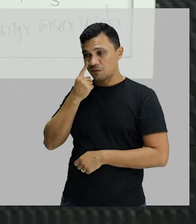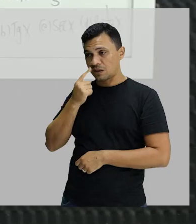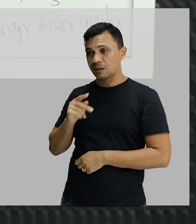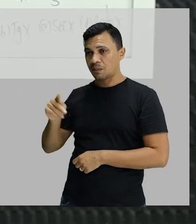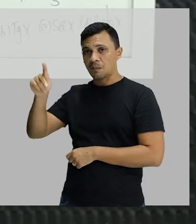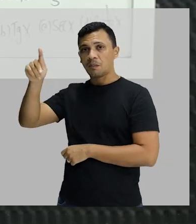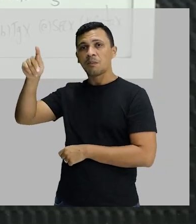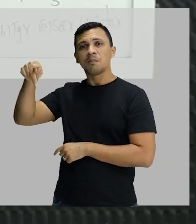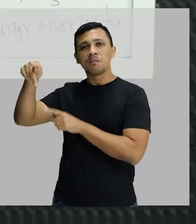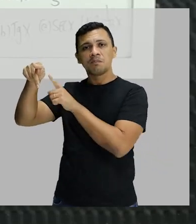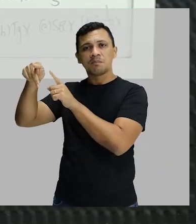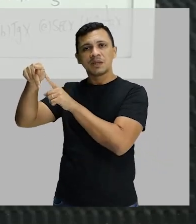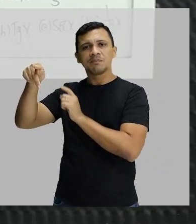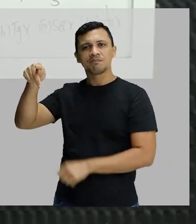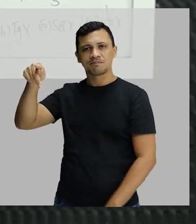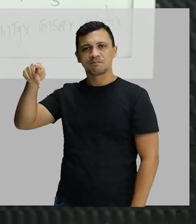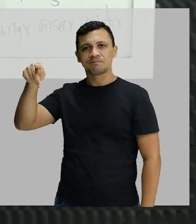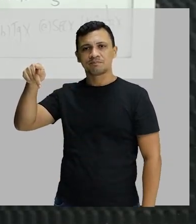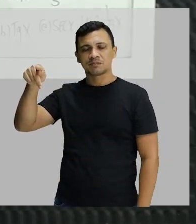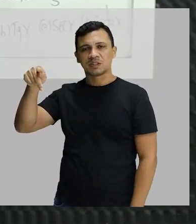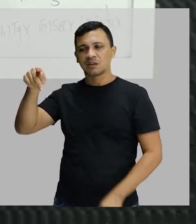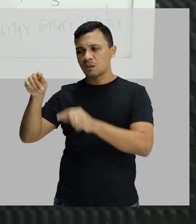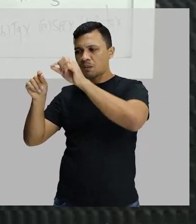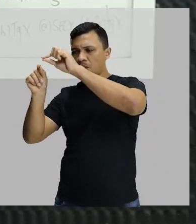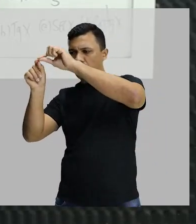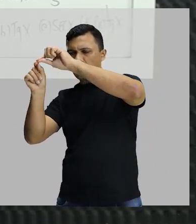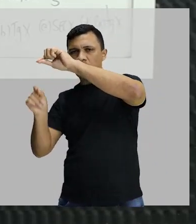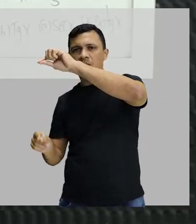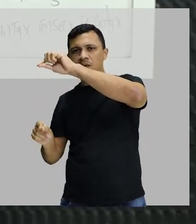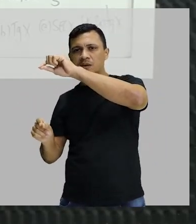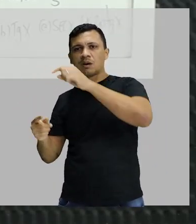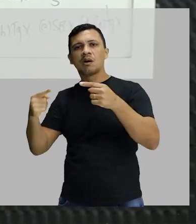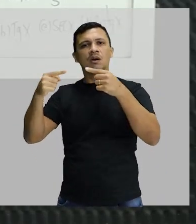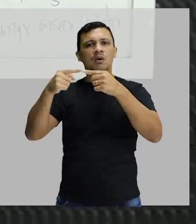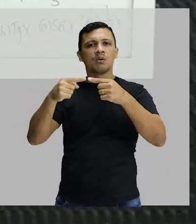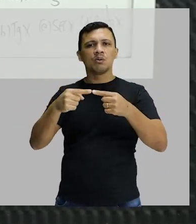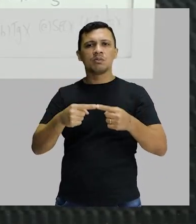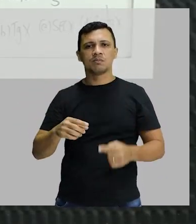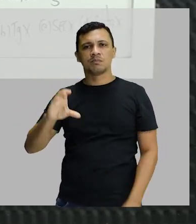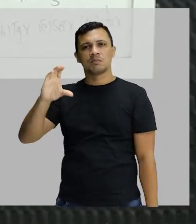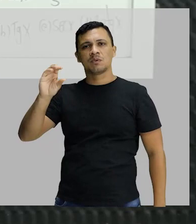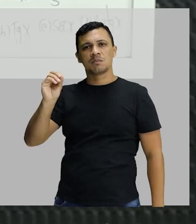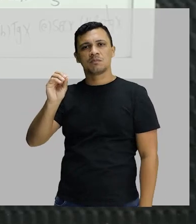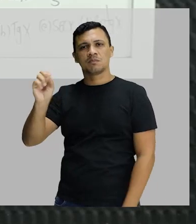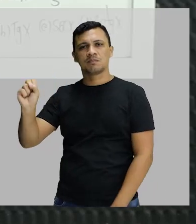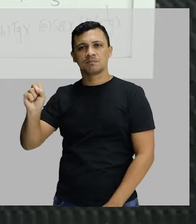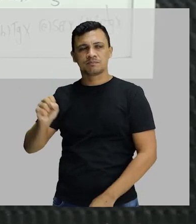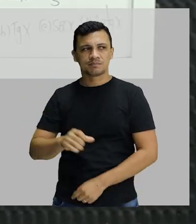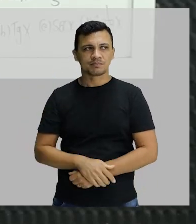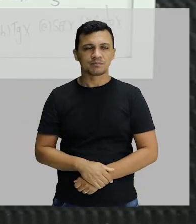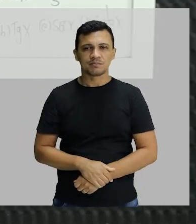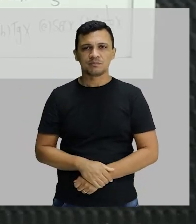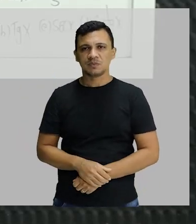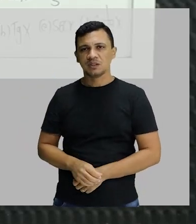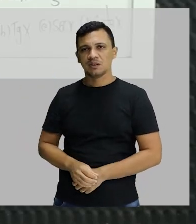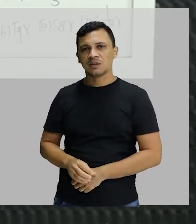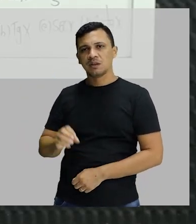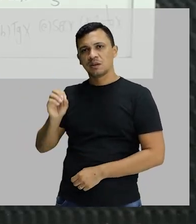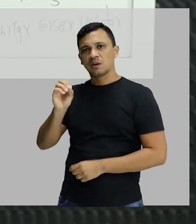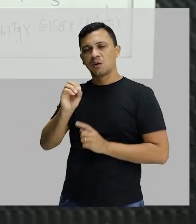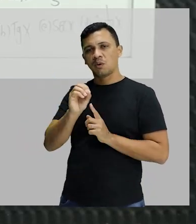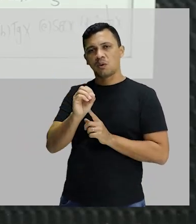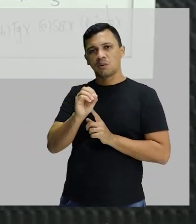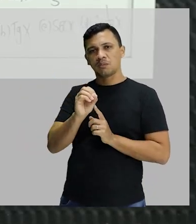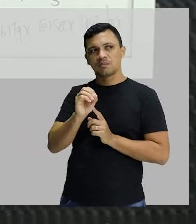que é o valor dele no eixo x, é o valor do cosseno. Então, essa medida aqui, ó, de O até